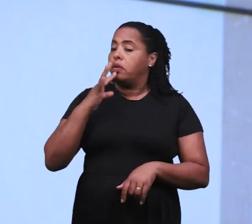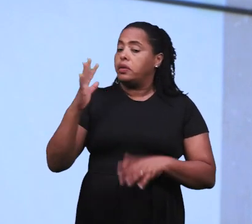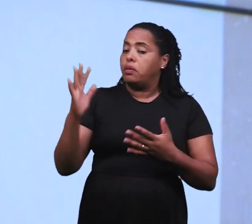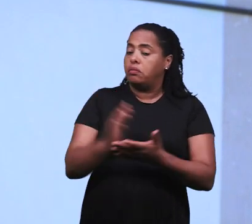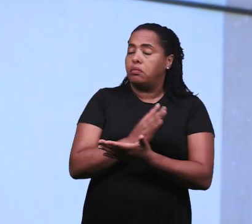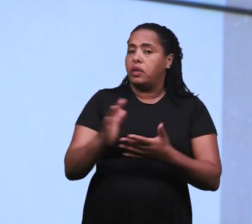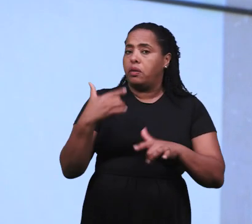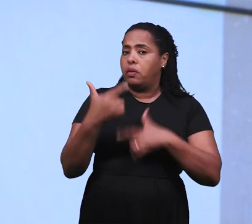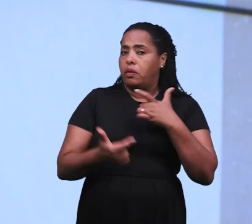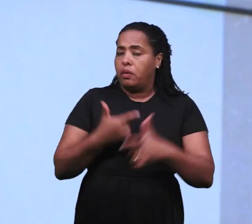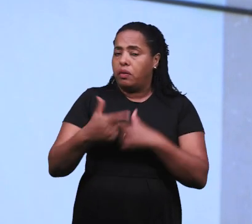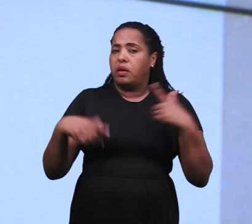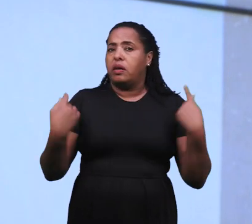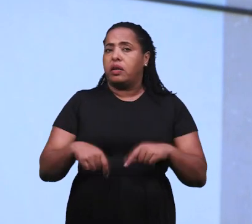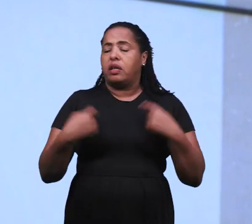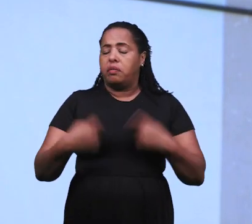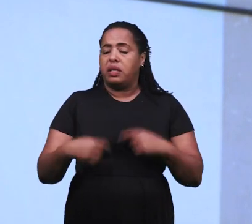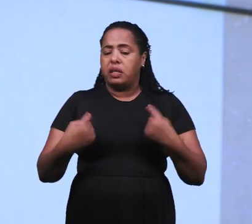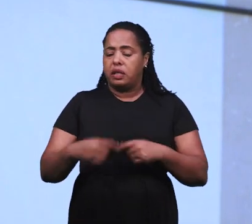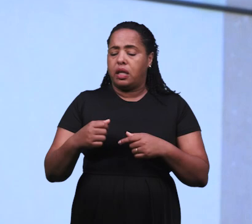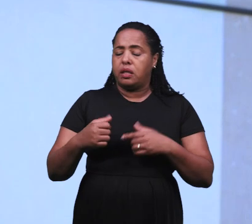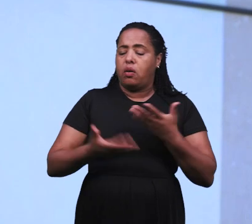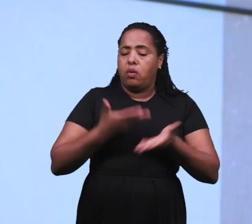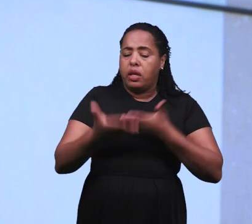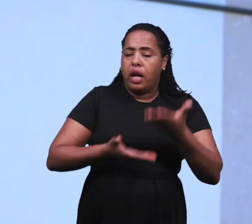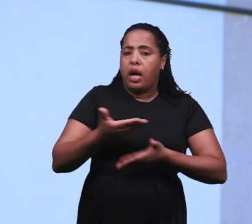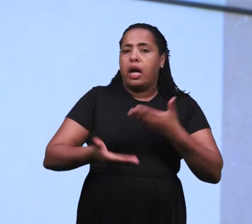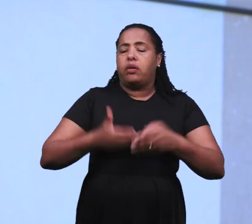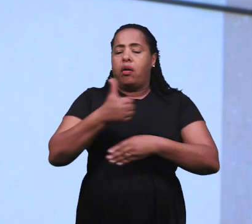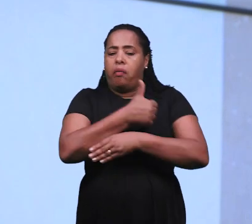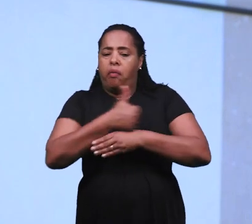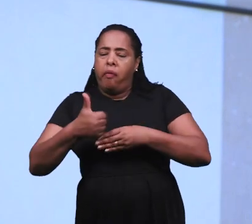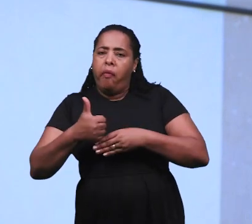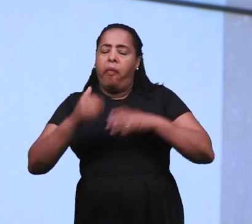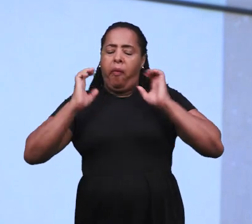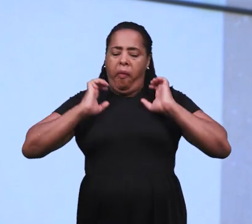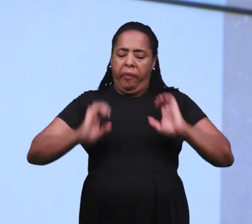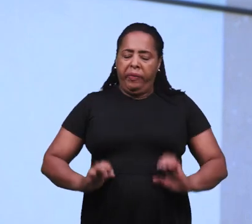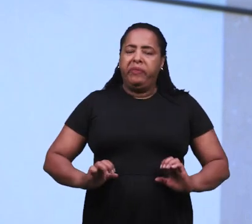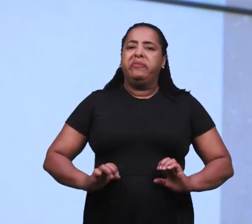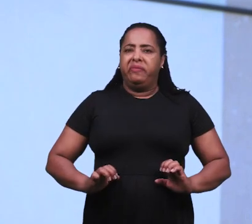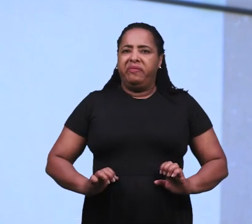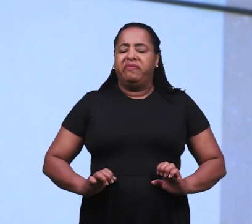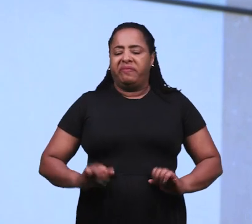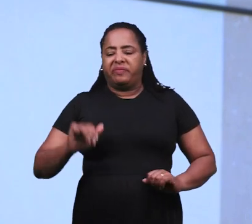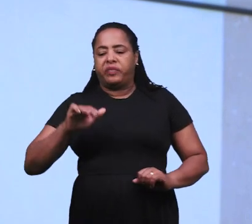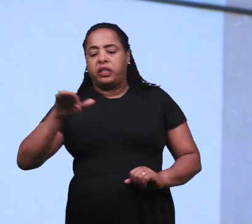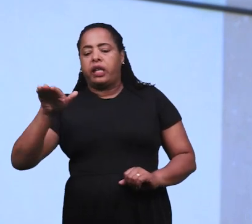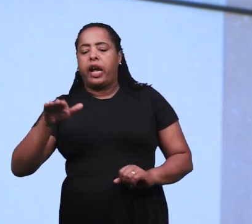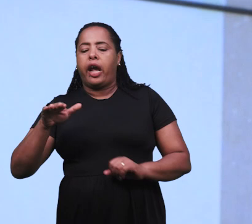problema que precisa ser tratado moral, ético, eh, que é levantado pela coordenação,